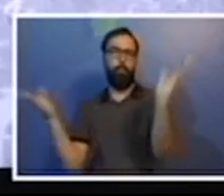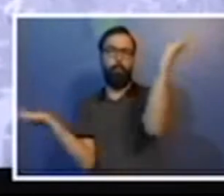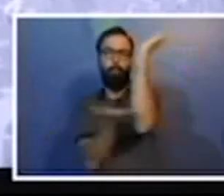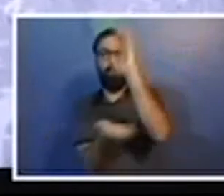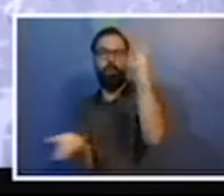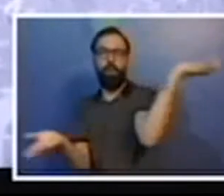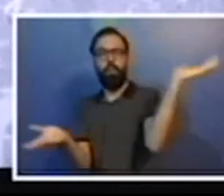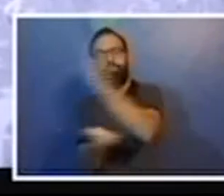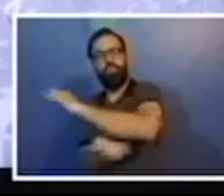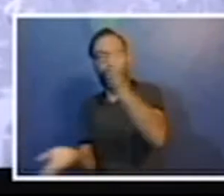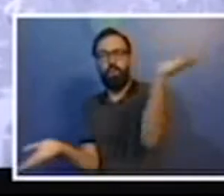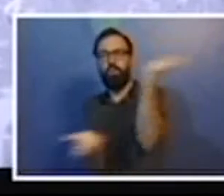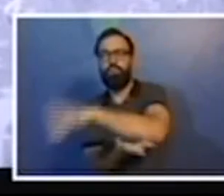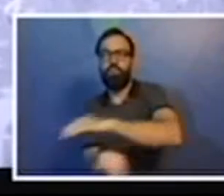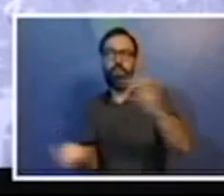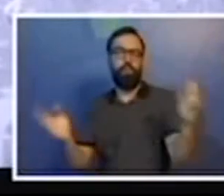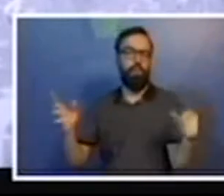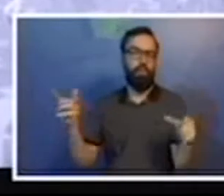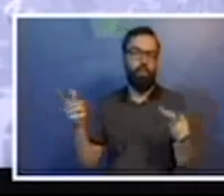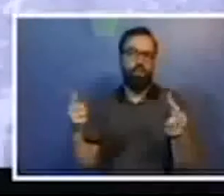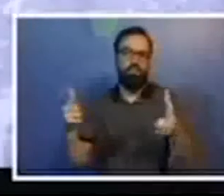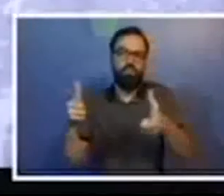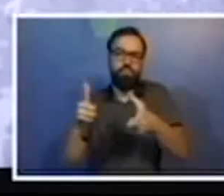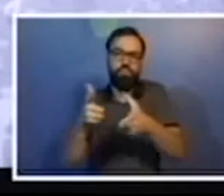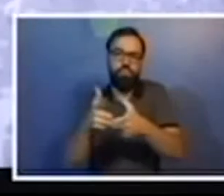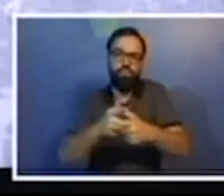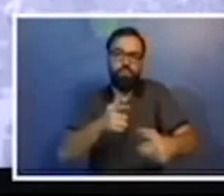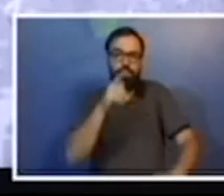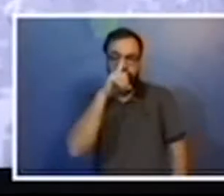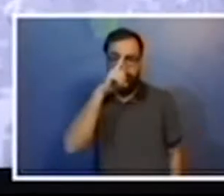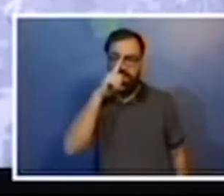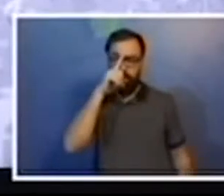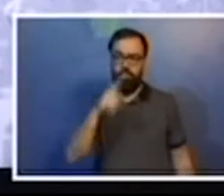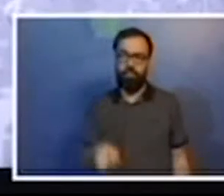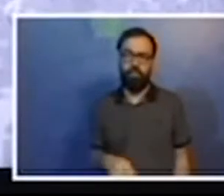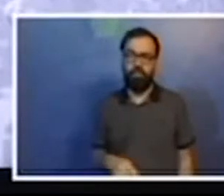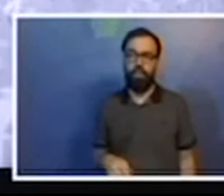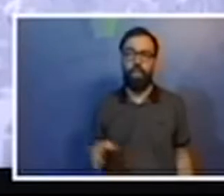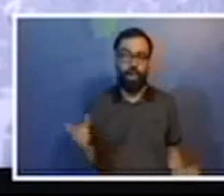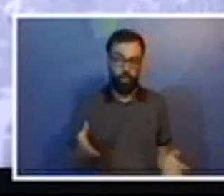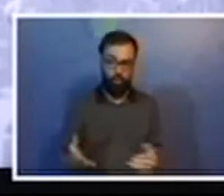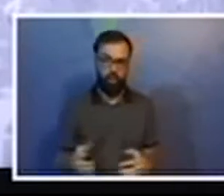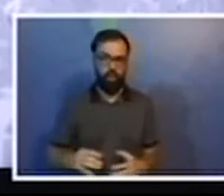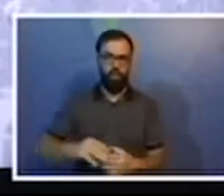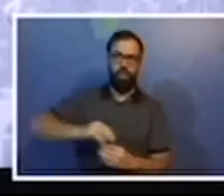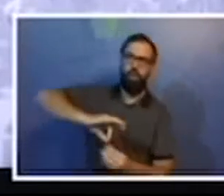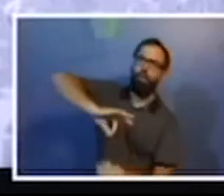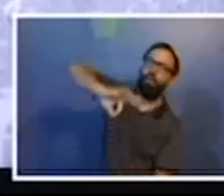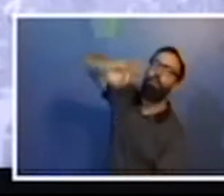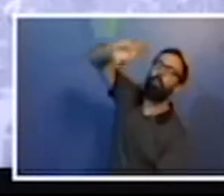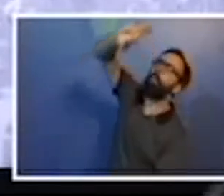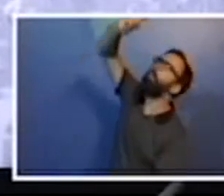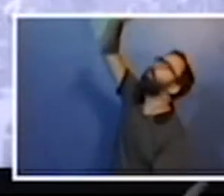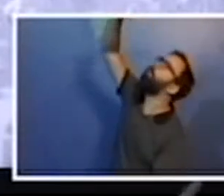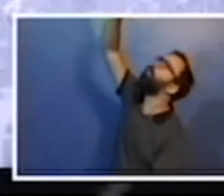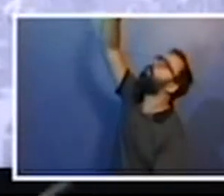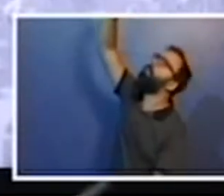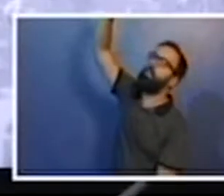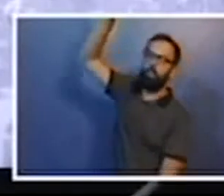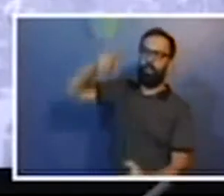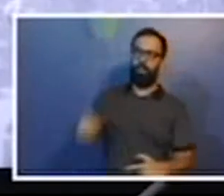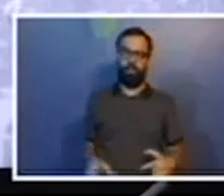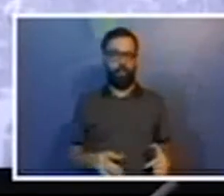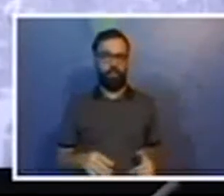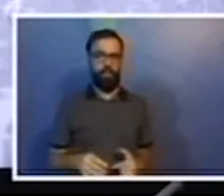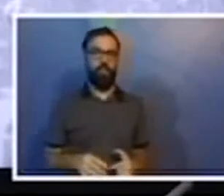cortada está ameaçada de extinção E agora amor árvore do mundo o grupo que tem as